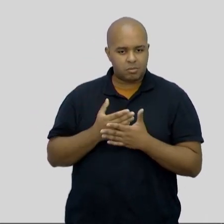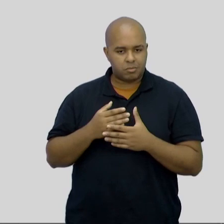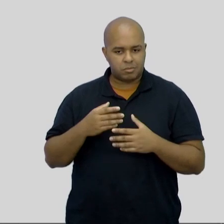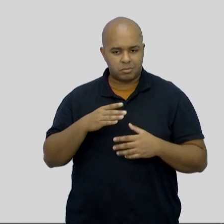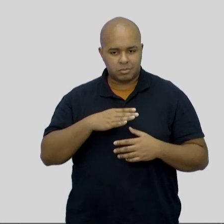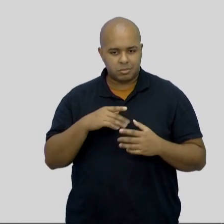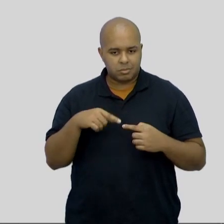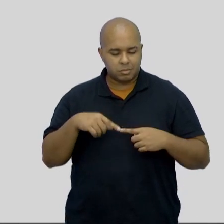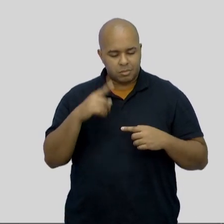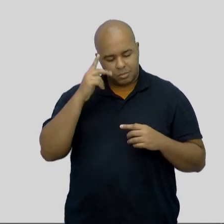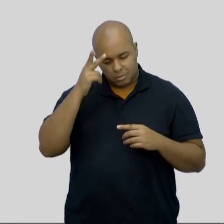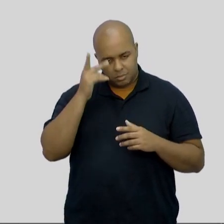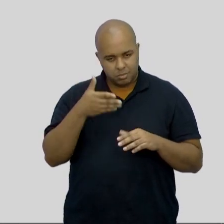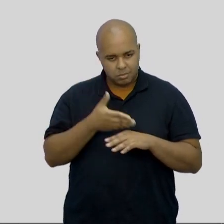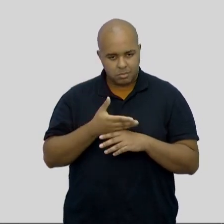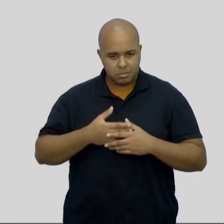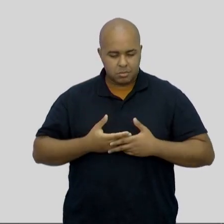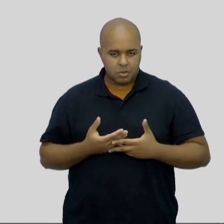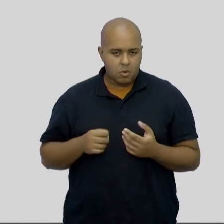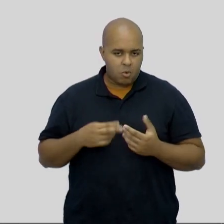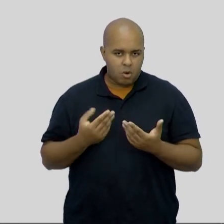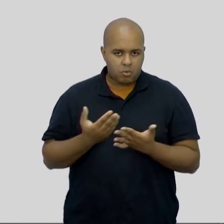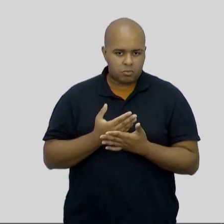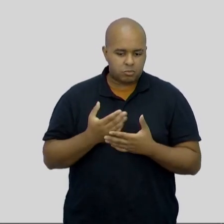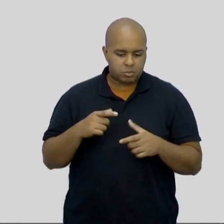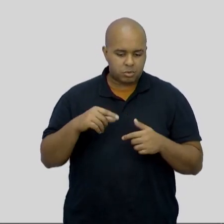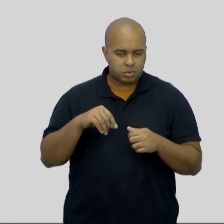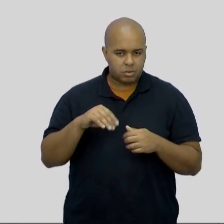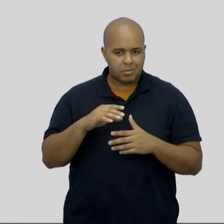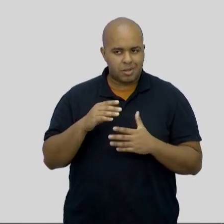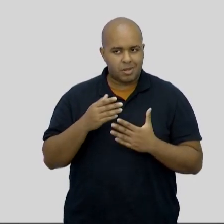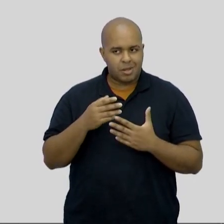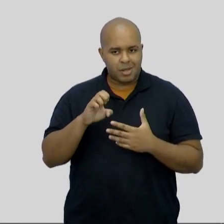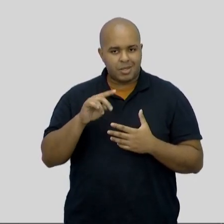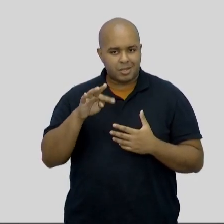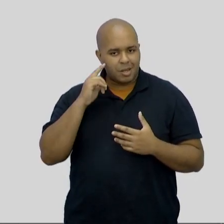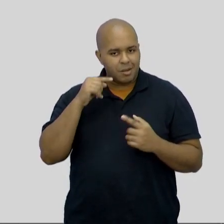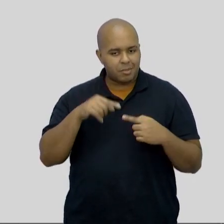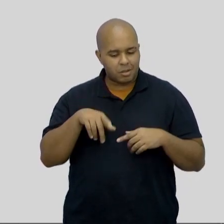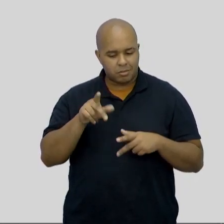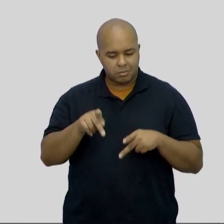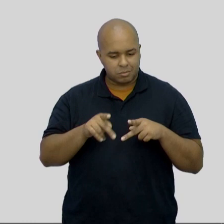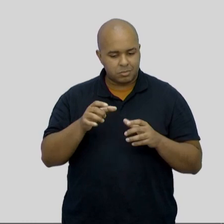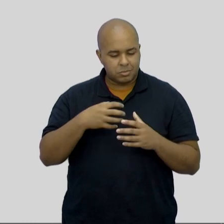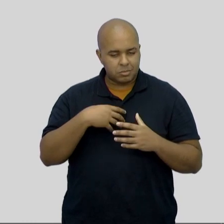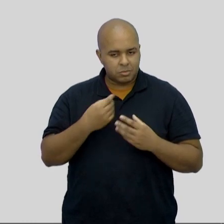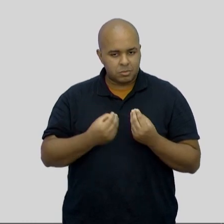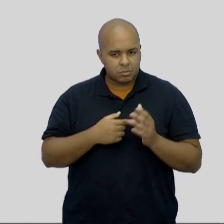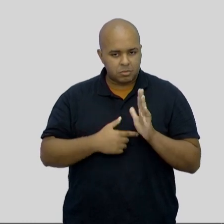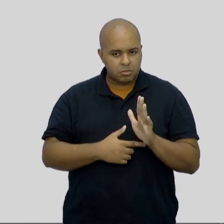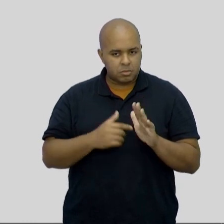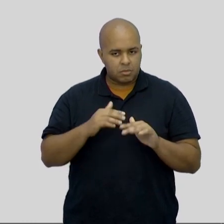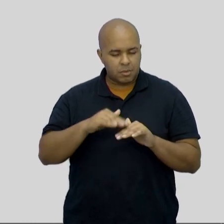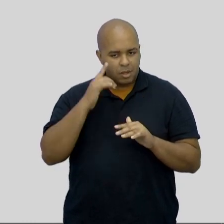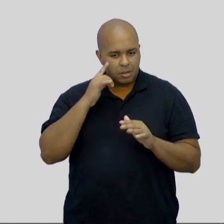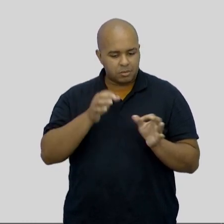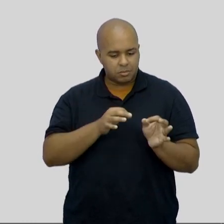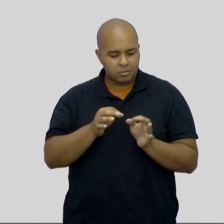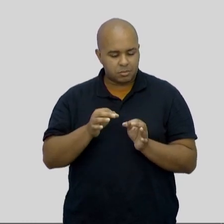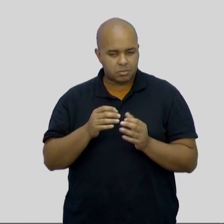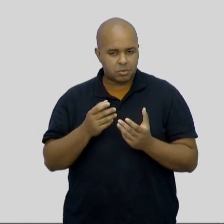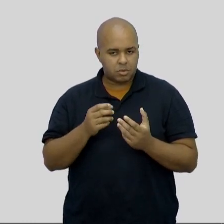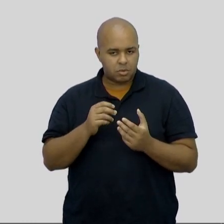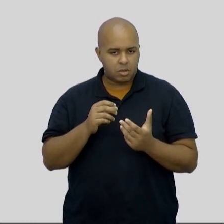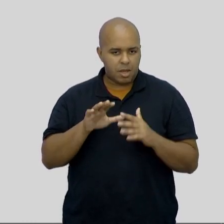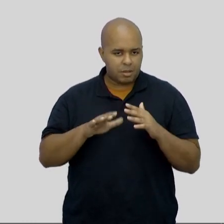parte que esse povo faz parte, ou alguma bandeira étnica realmente relacionada a esse povo de uma forma um pouco mais orgânica do